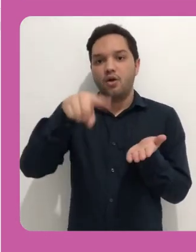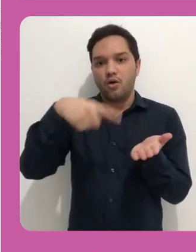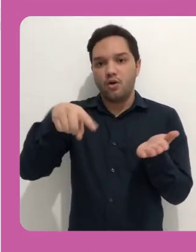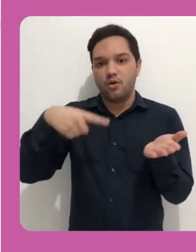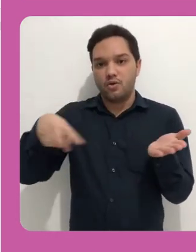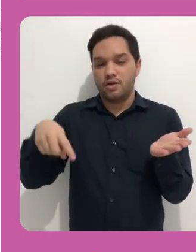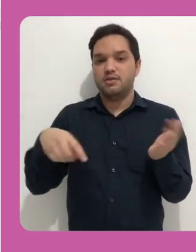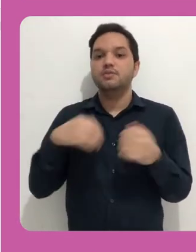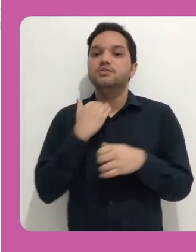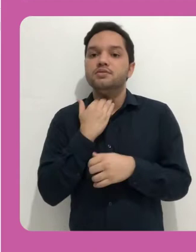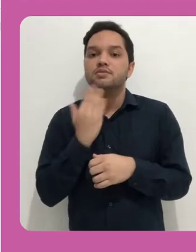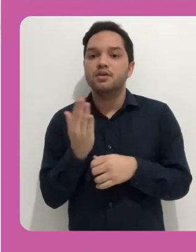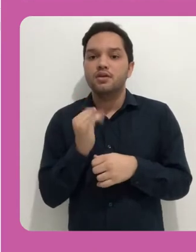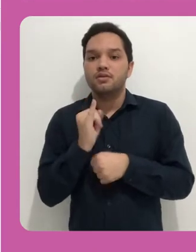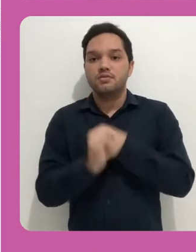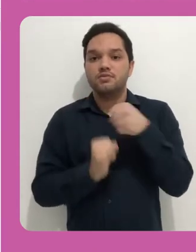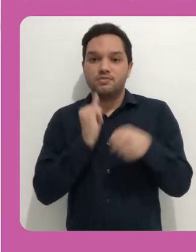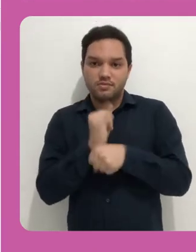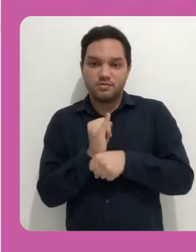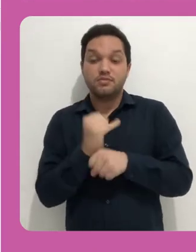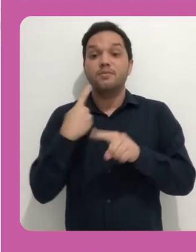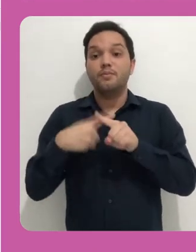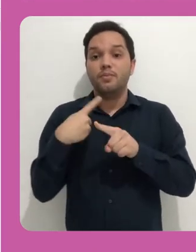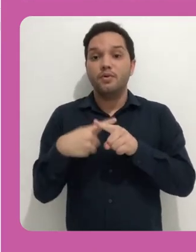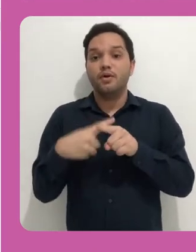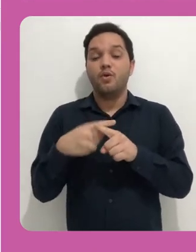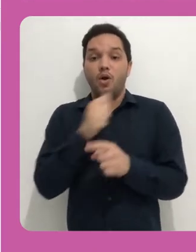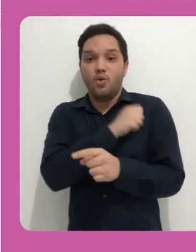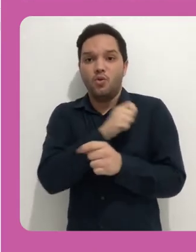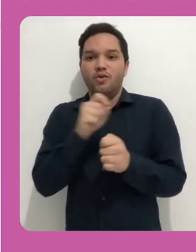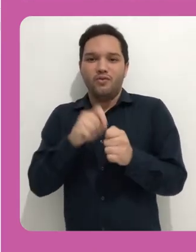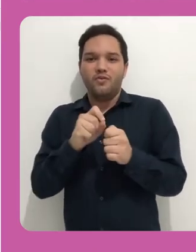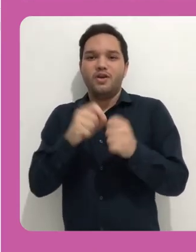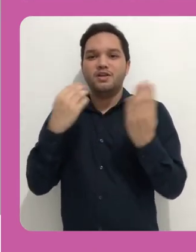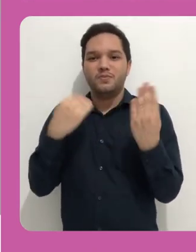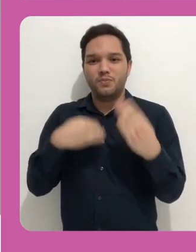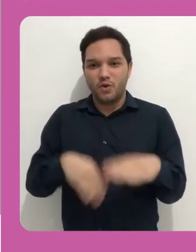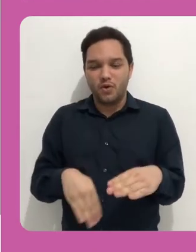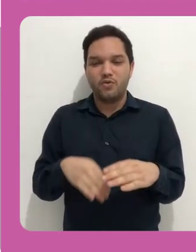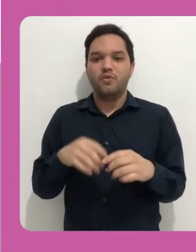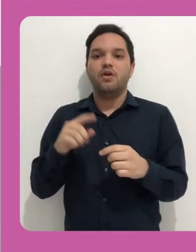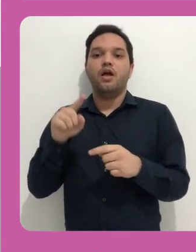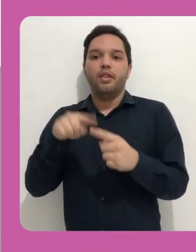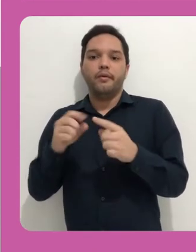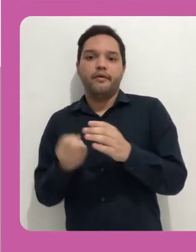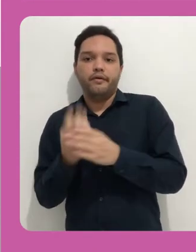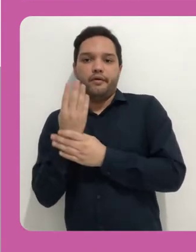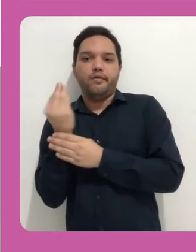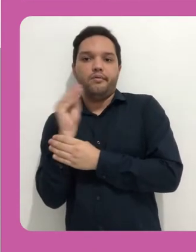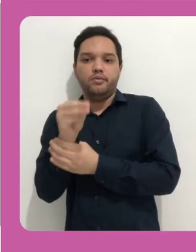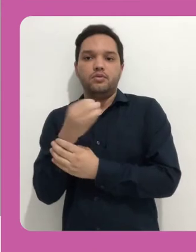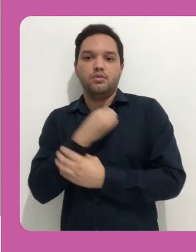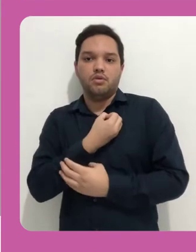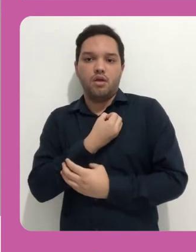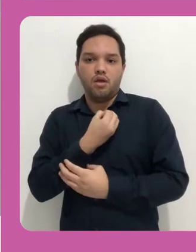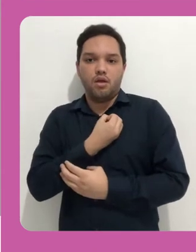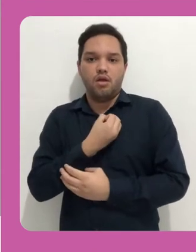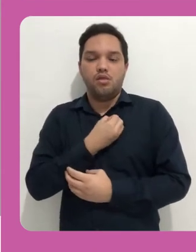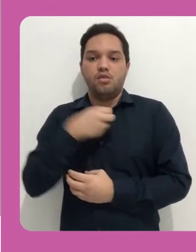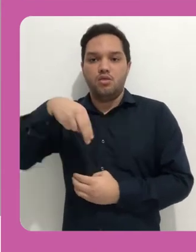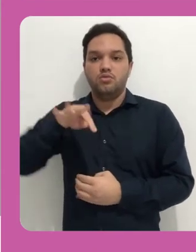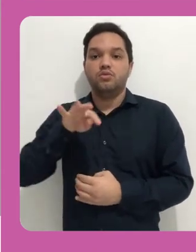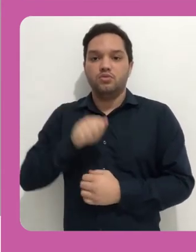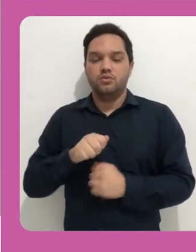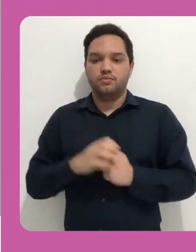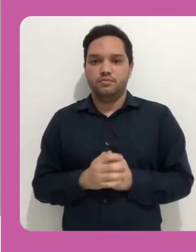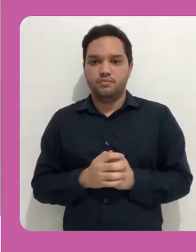tarefa para lançar uma nota para ele. Envio de textos. Né? Vamos voltar aqui